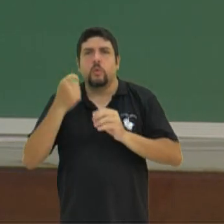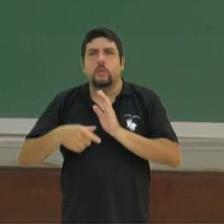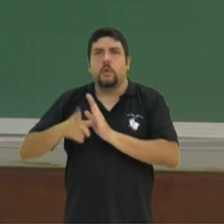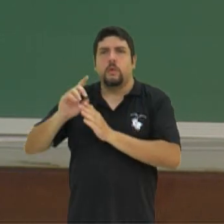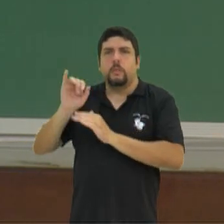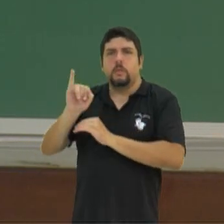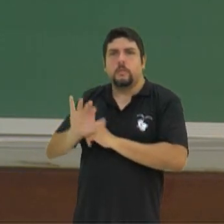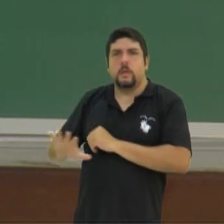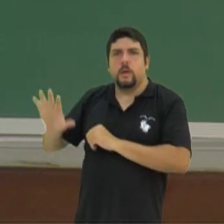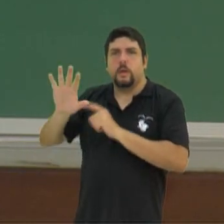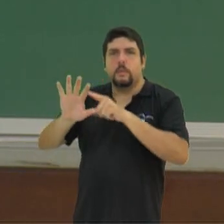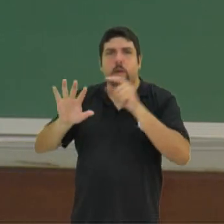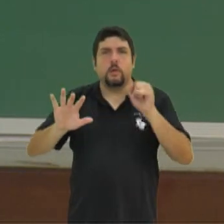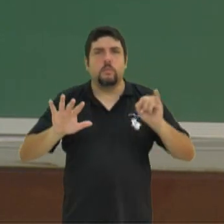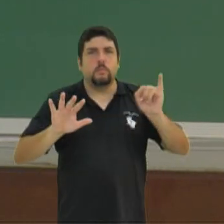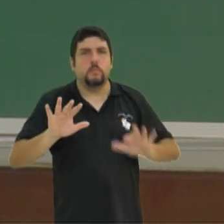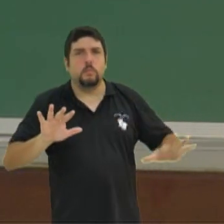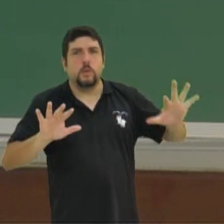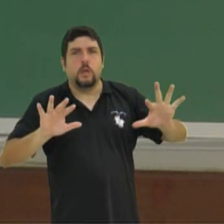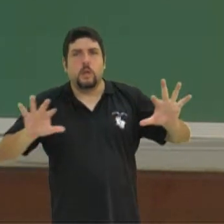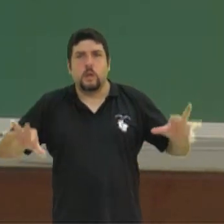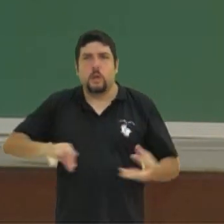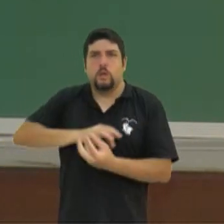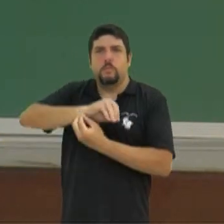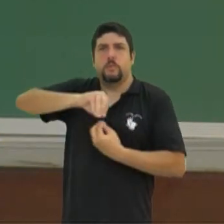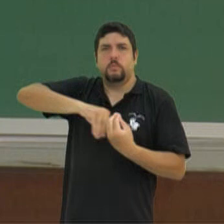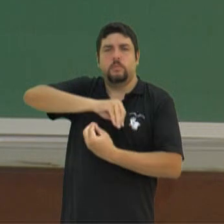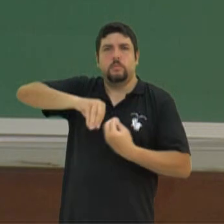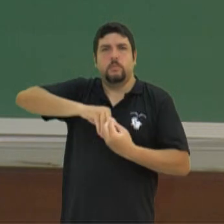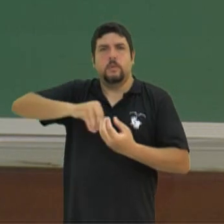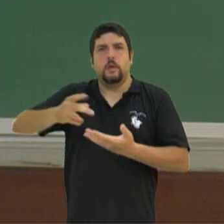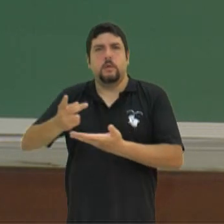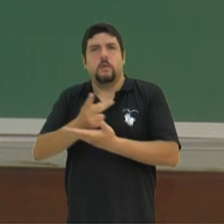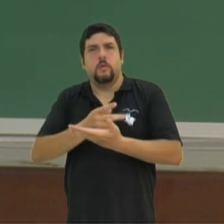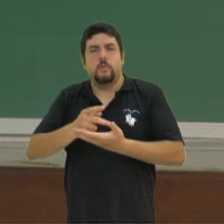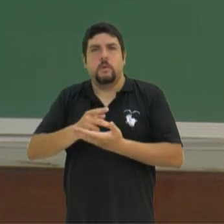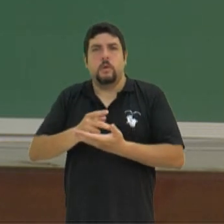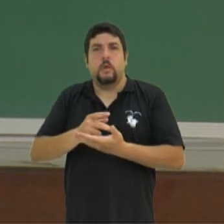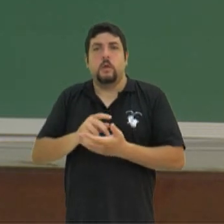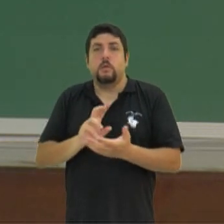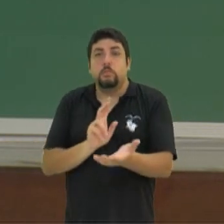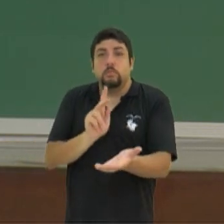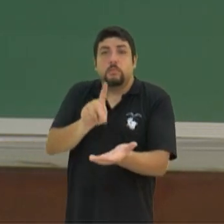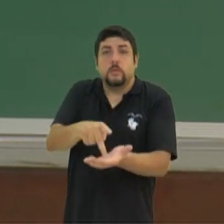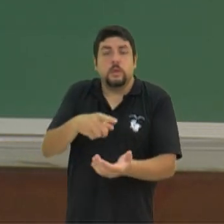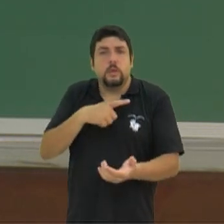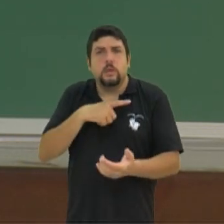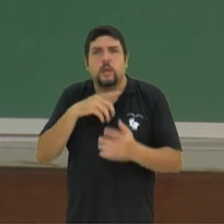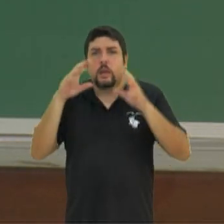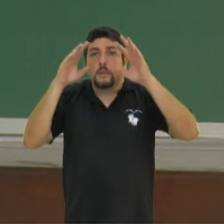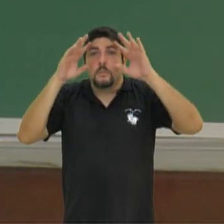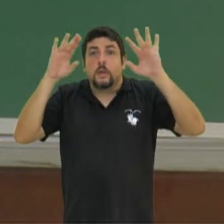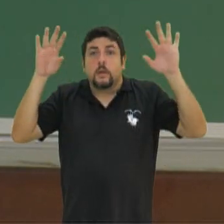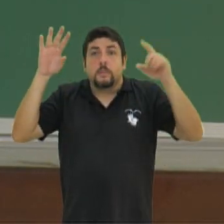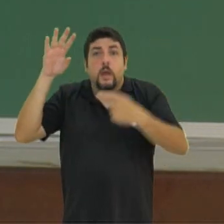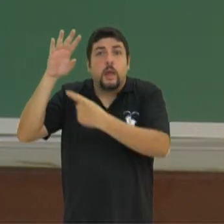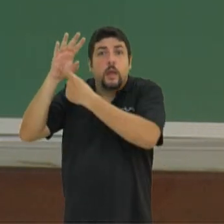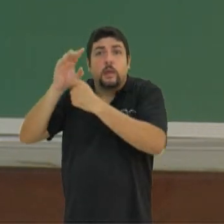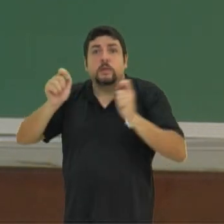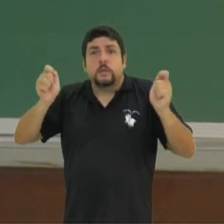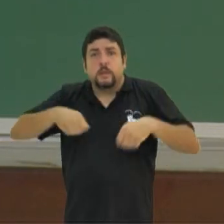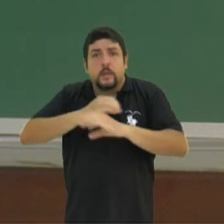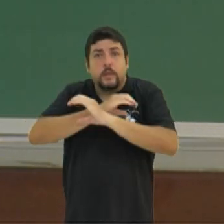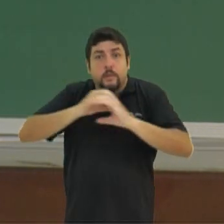previamente experimentadas, retidas na memória, mesmo que elas não existam. Então eu não posso confiar plenamente também na minha